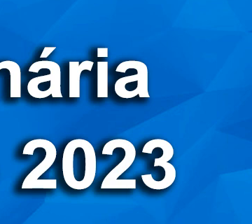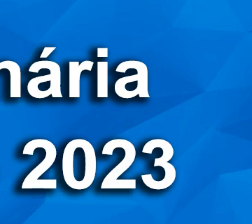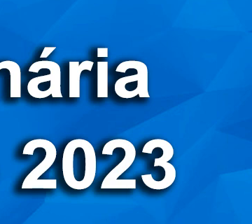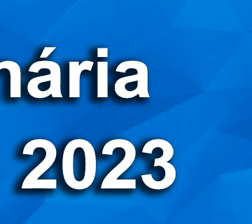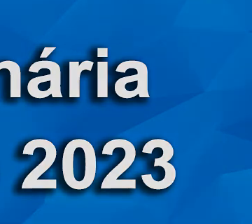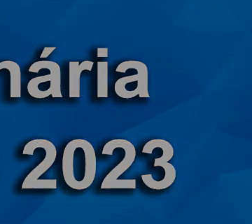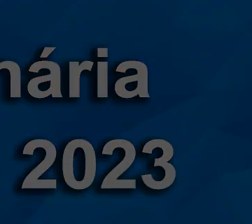noite